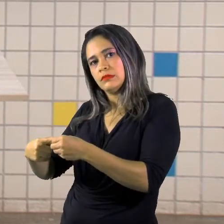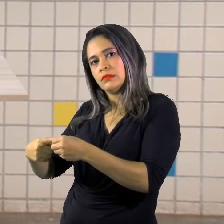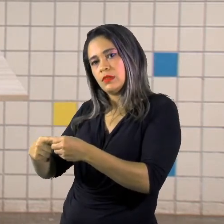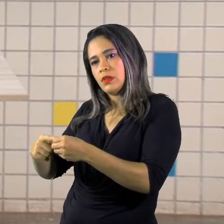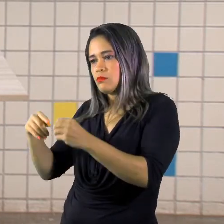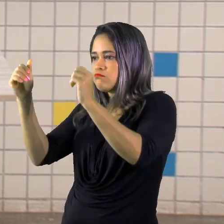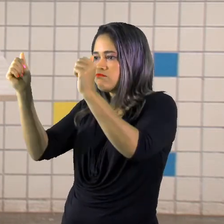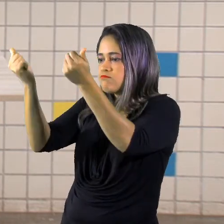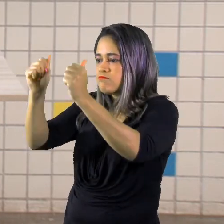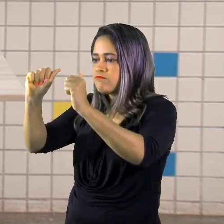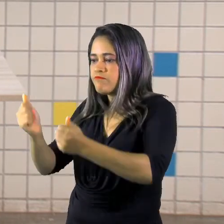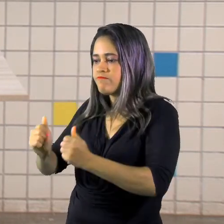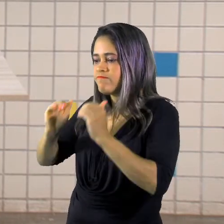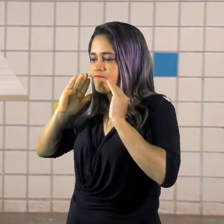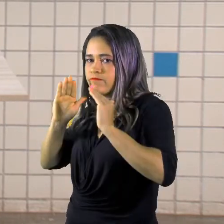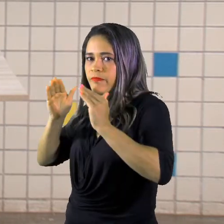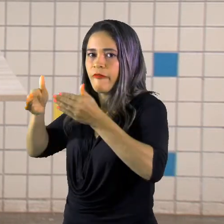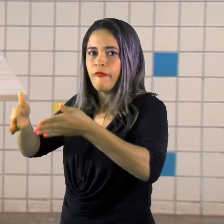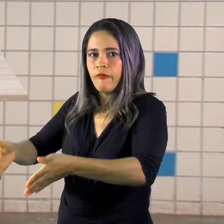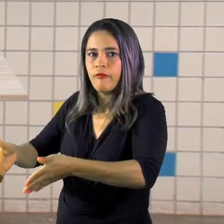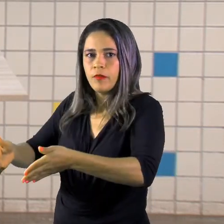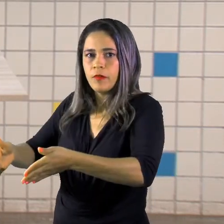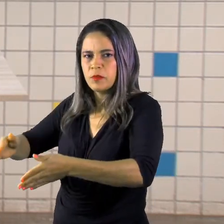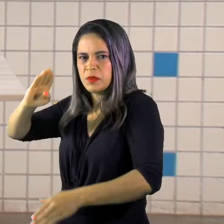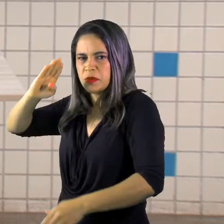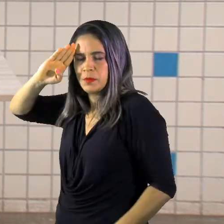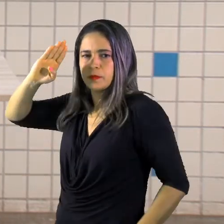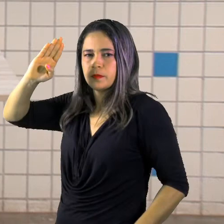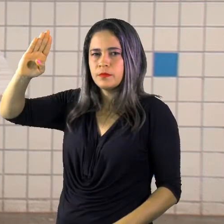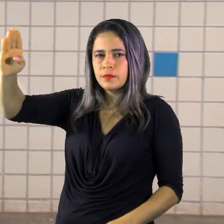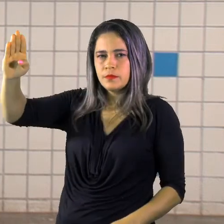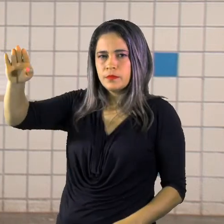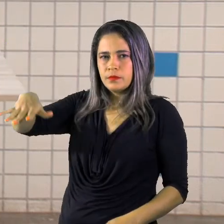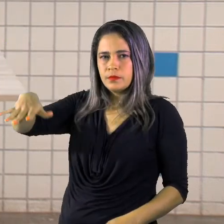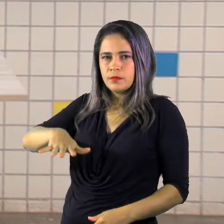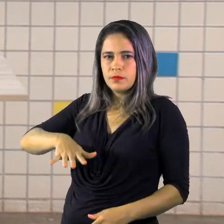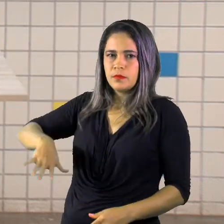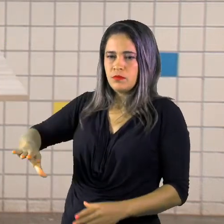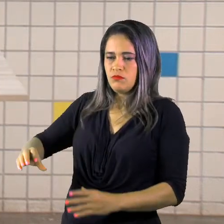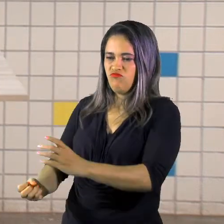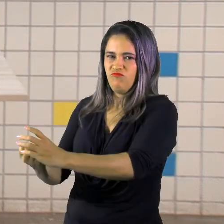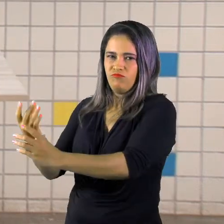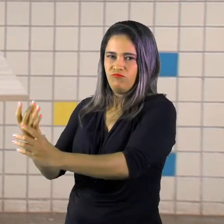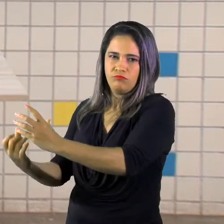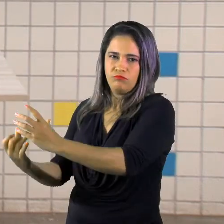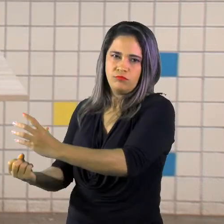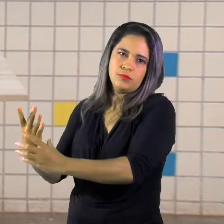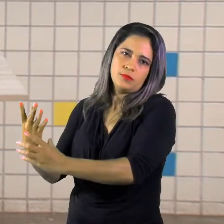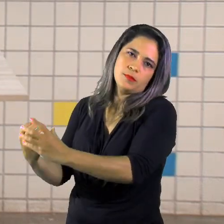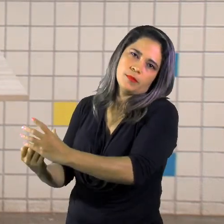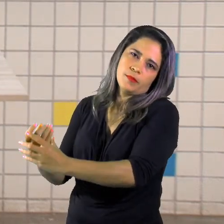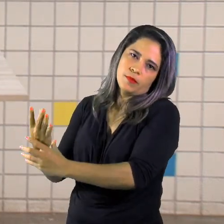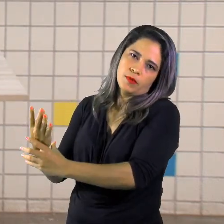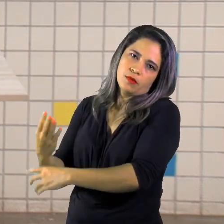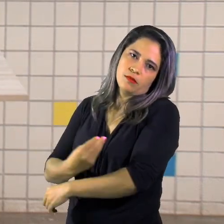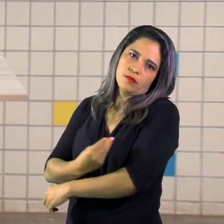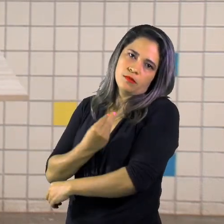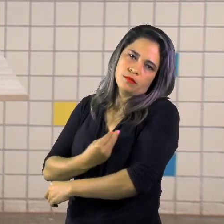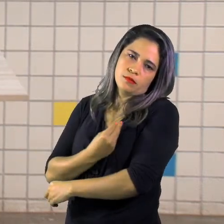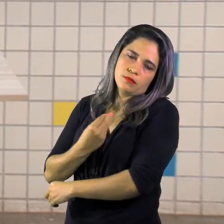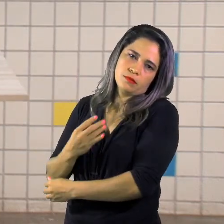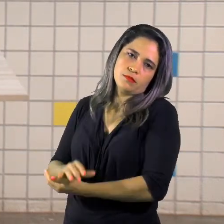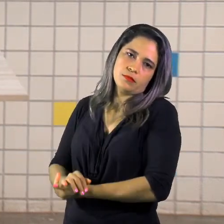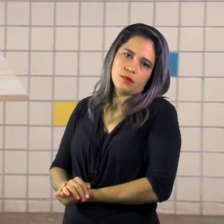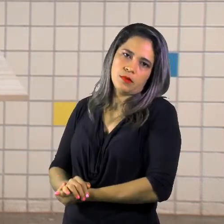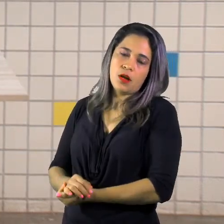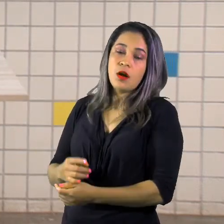e tomam foco. A cidade começa a ser o principal locus de reprodução e produção da vida. Reprodução porque